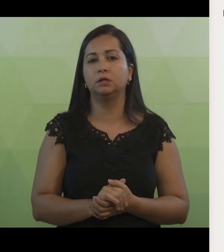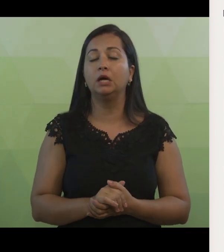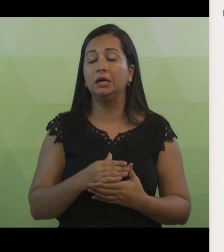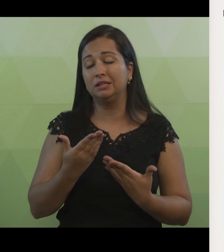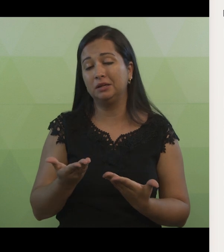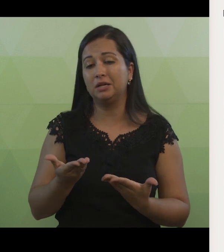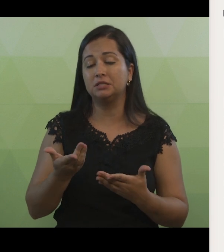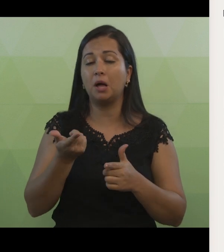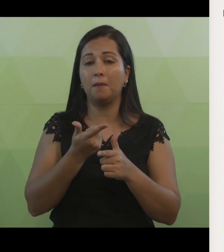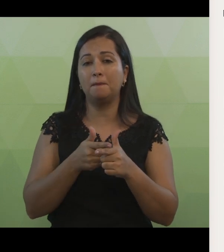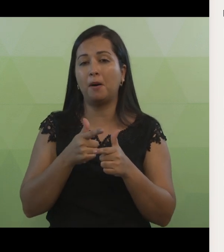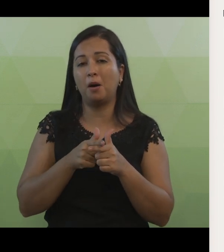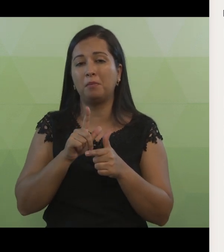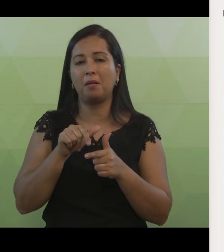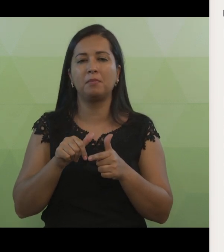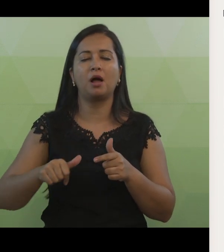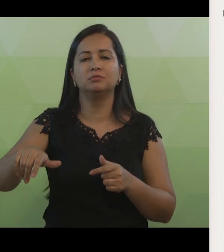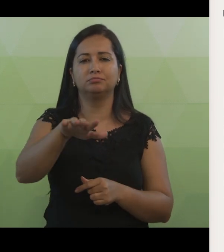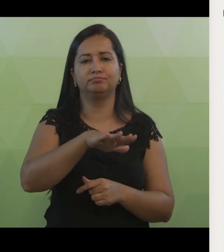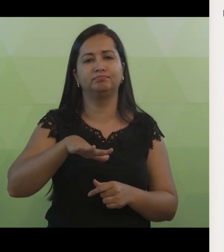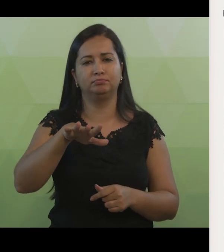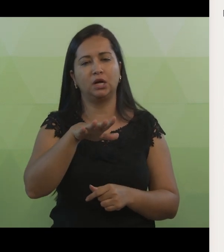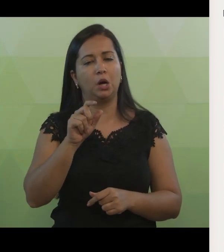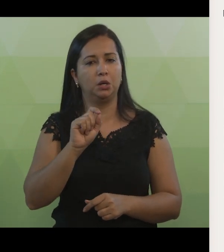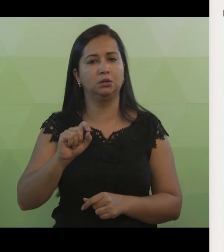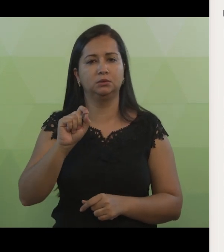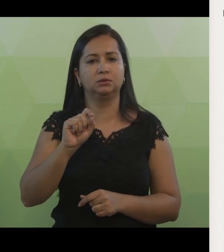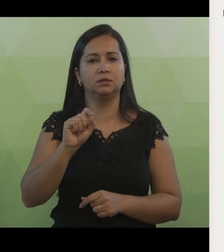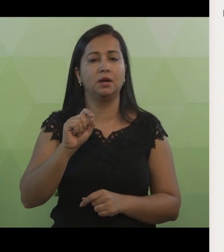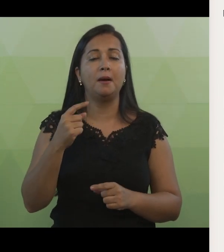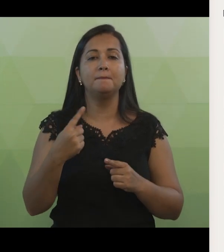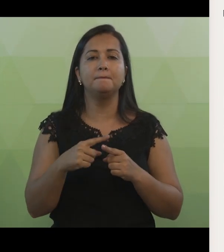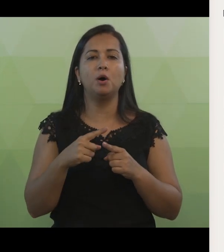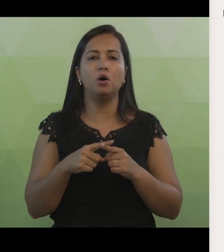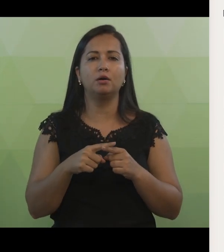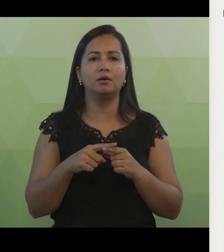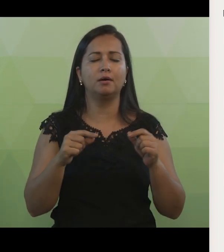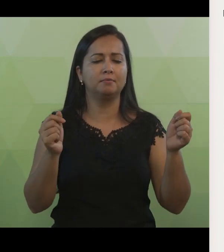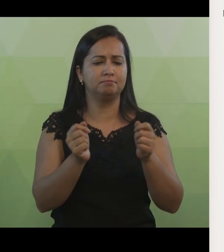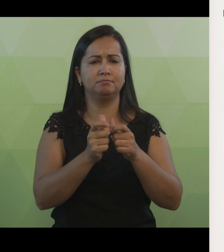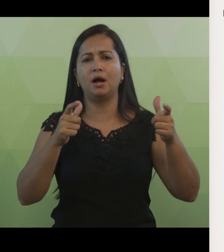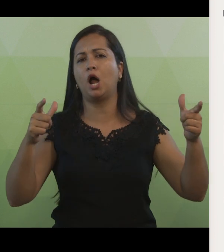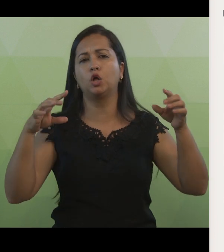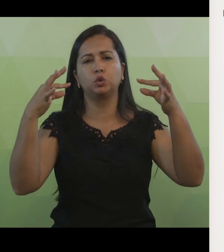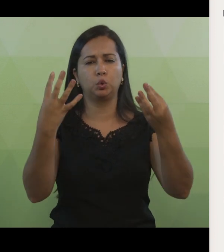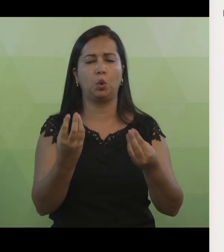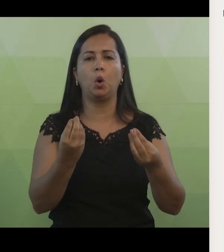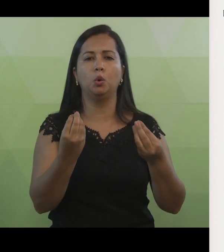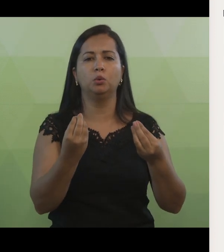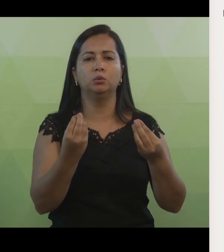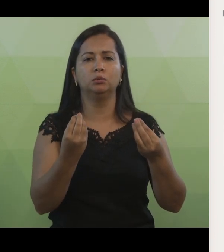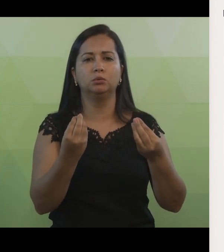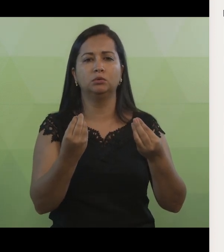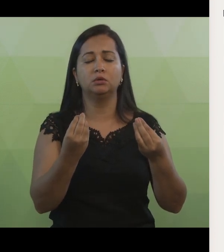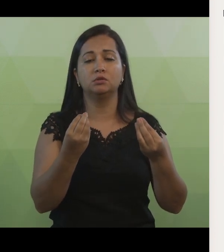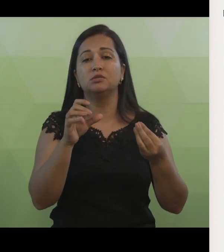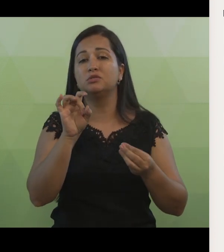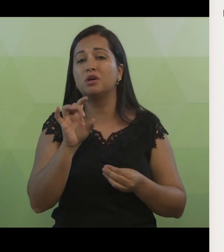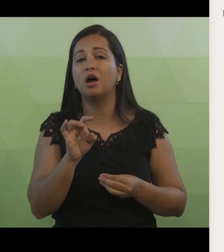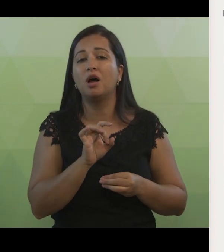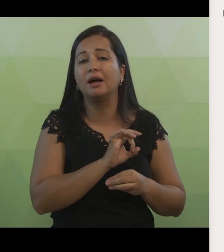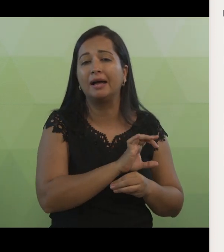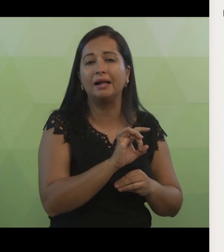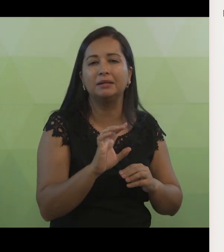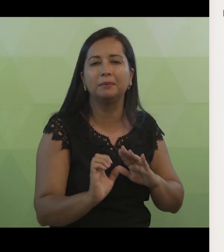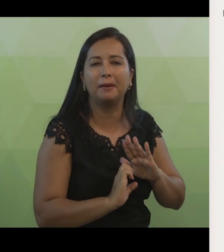problema das aplicações genéricas. Então, ela pega o que for padrão para quase todos os processos, mas cada empresa e